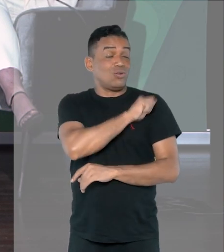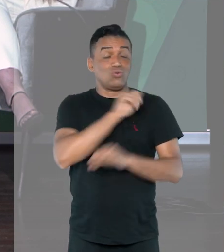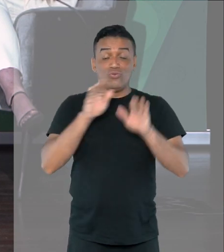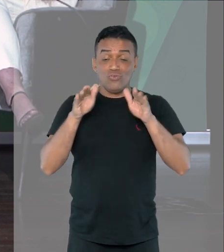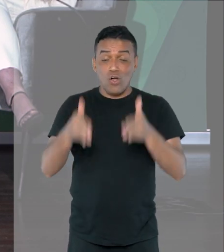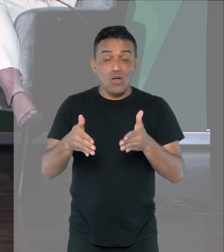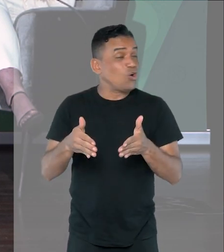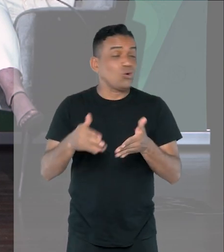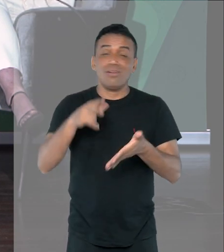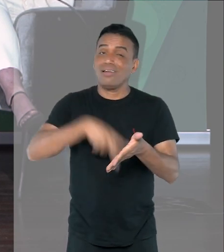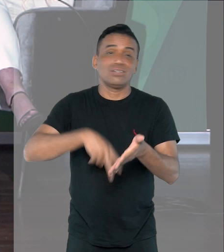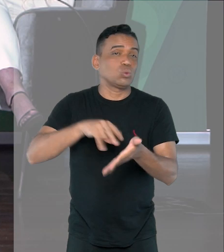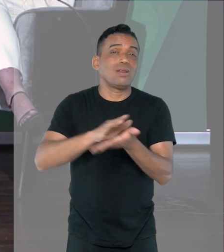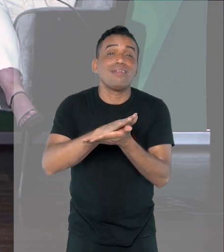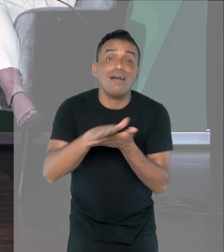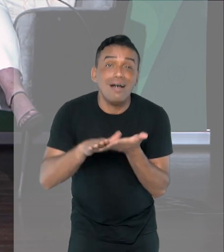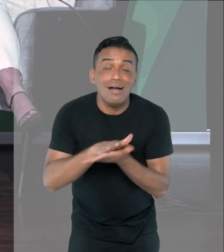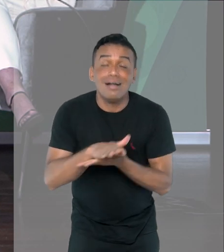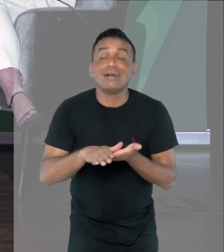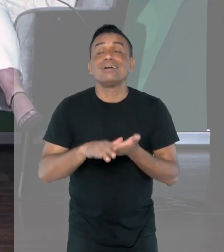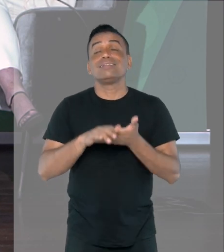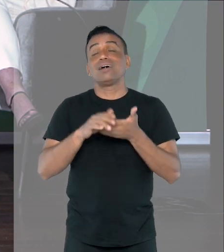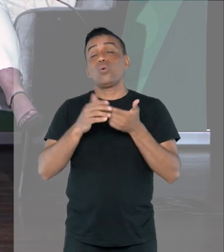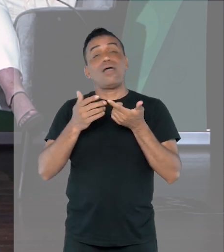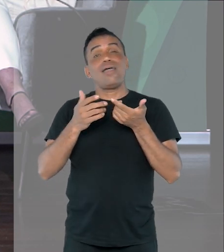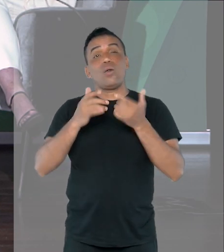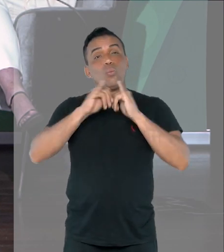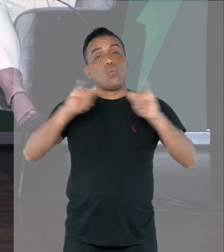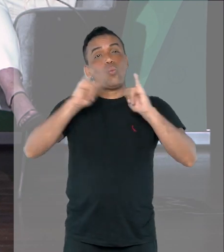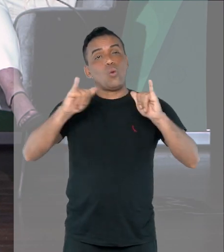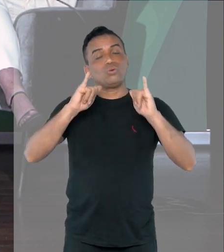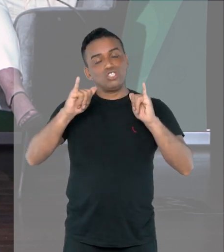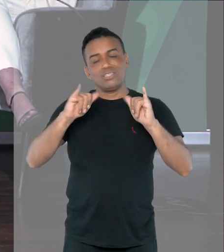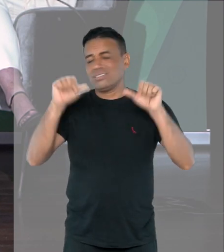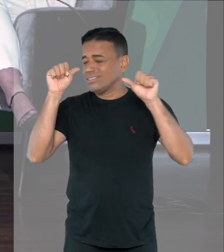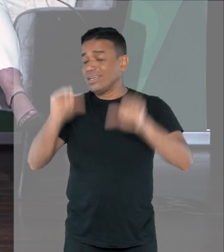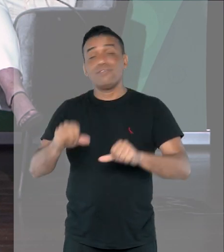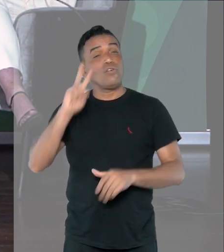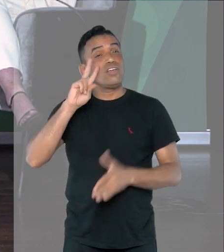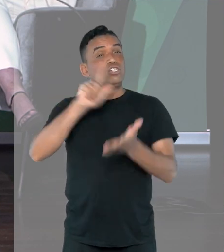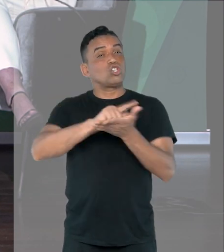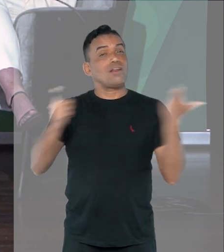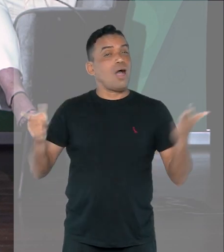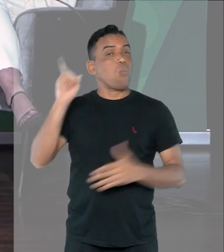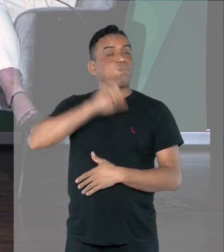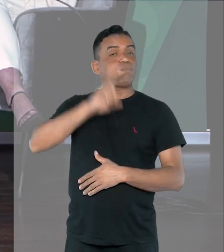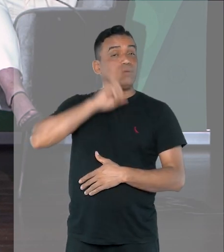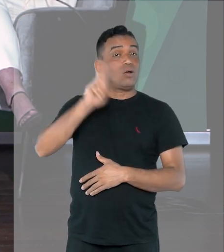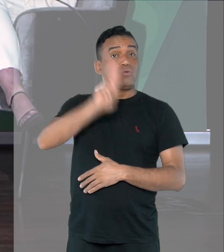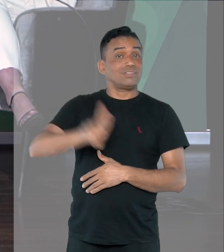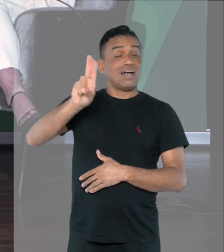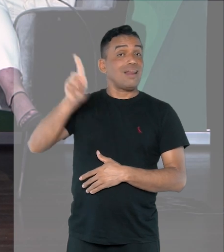na leitura. Uma notícia terrível. Eu li no New York Times há 3 dias atrás. As universidades